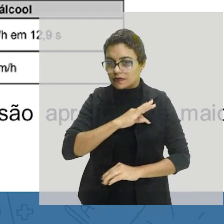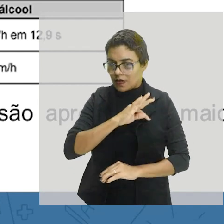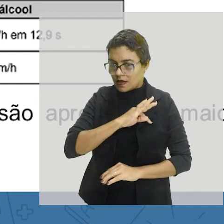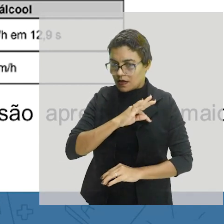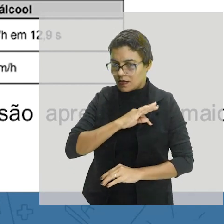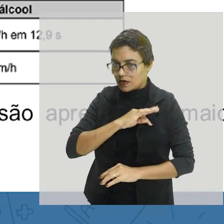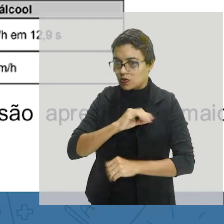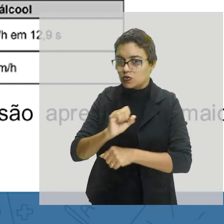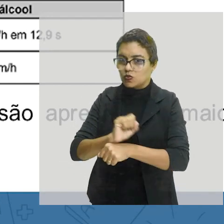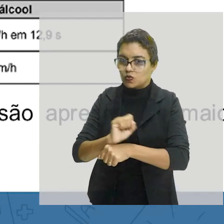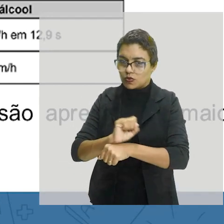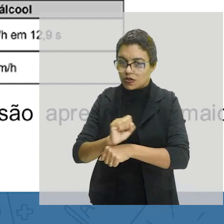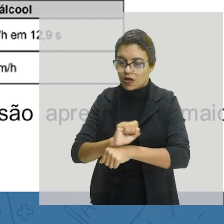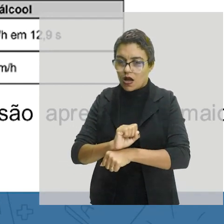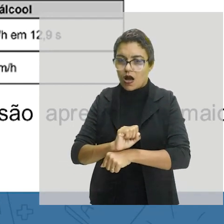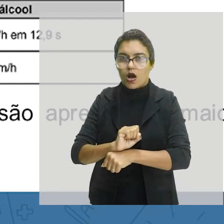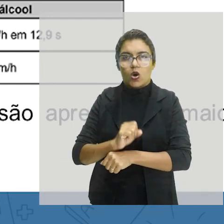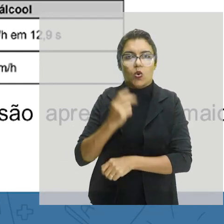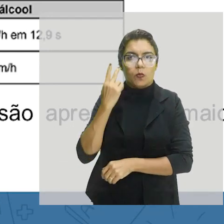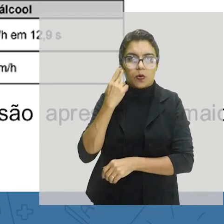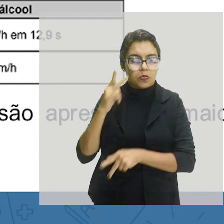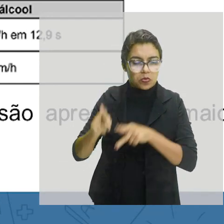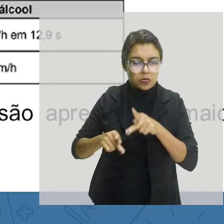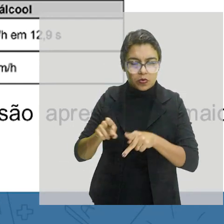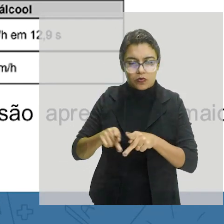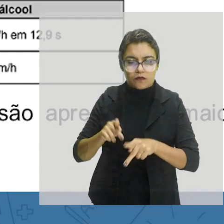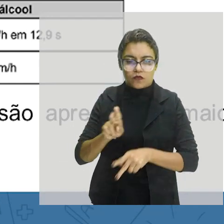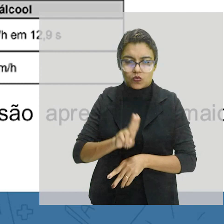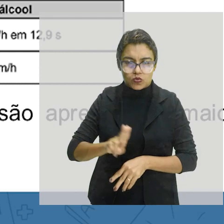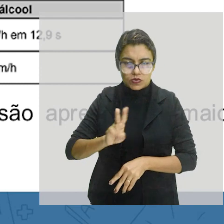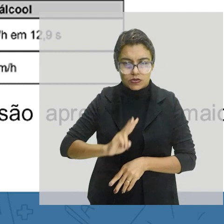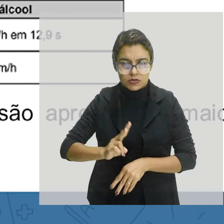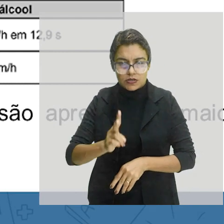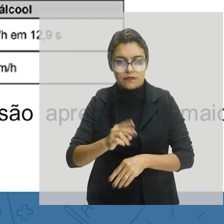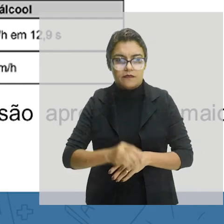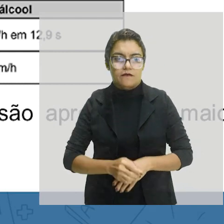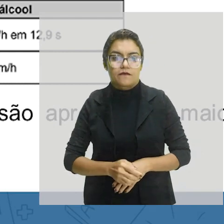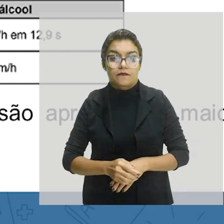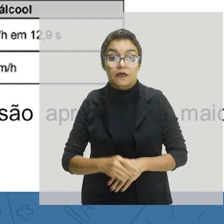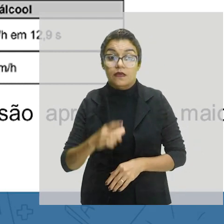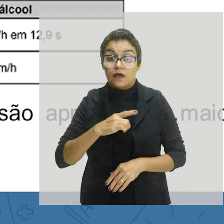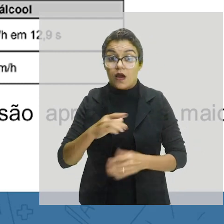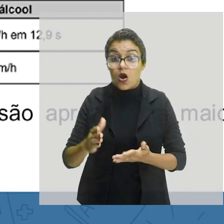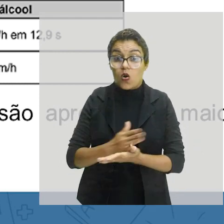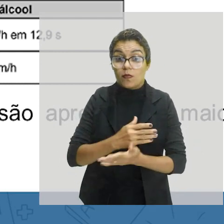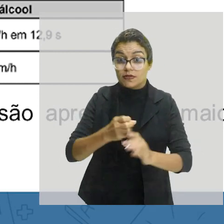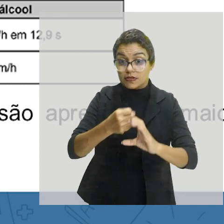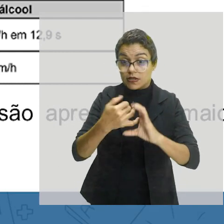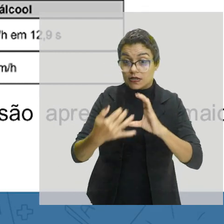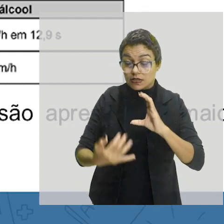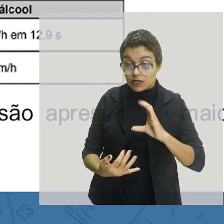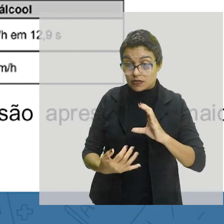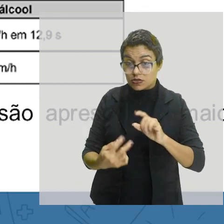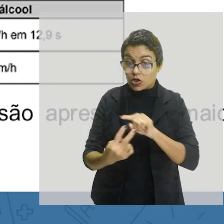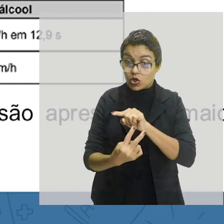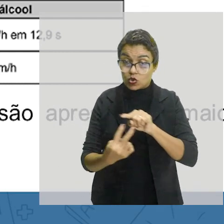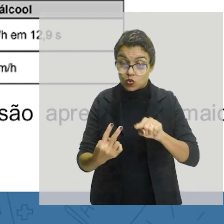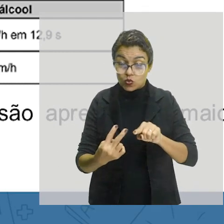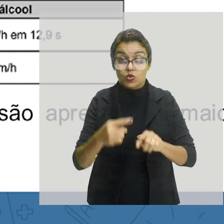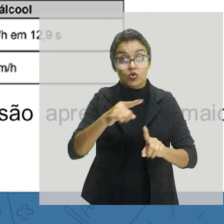né, verificam-se características em relação ao seu desempenho, considerando o mesmo automóvel em duas